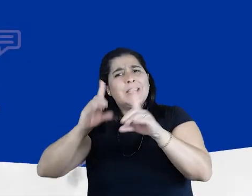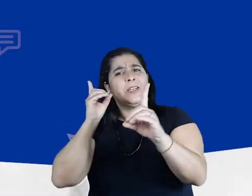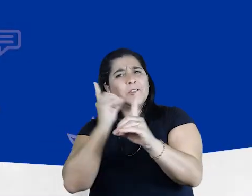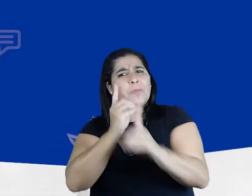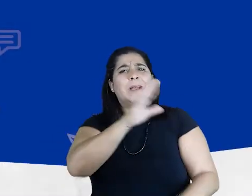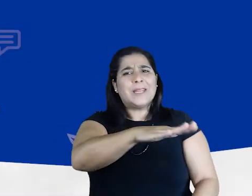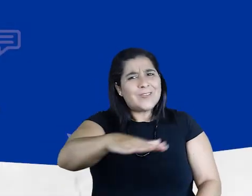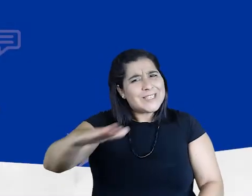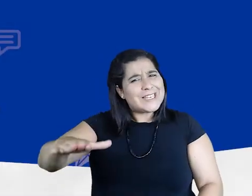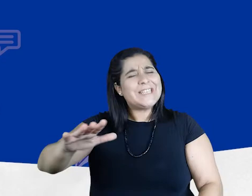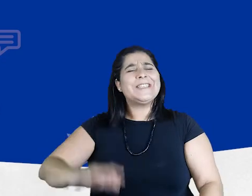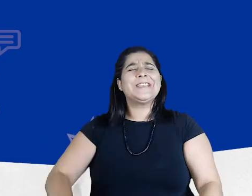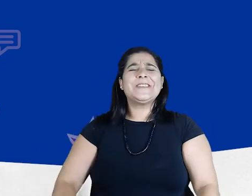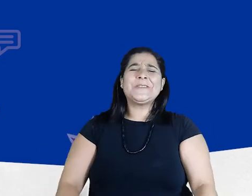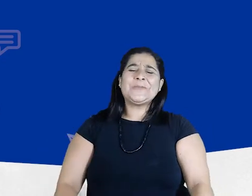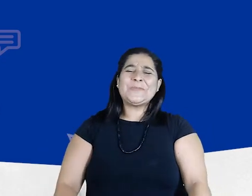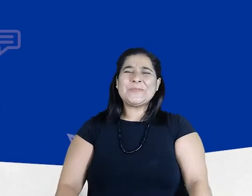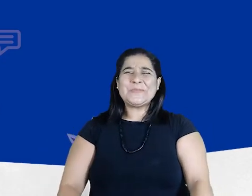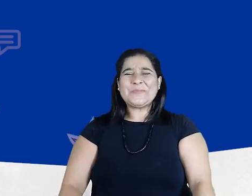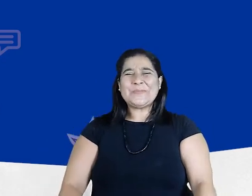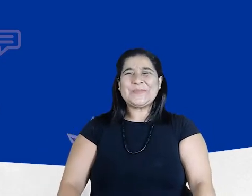descobertas.